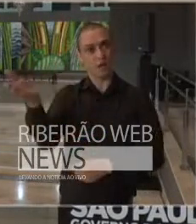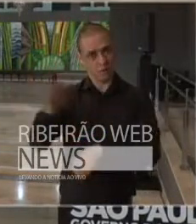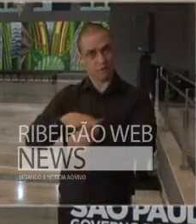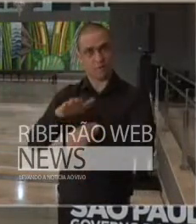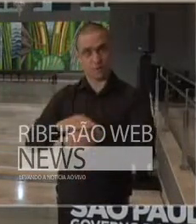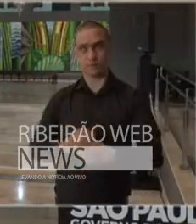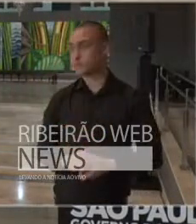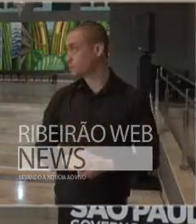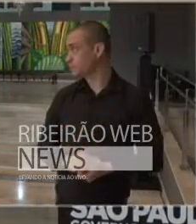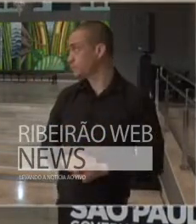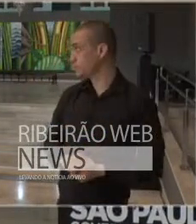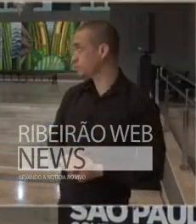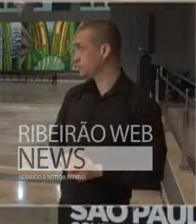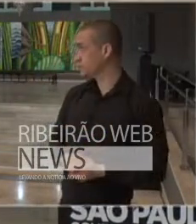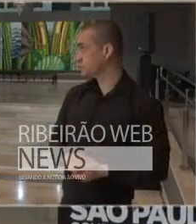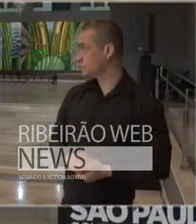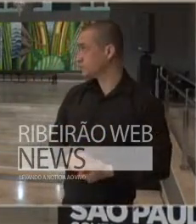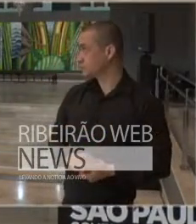Próximo.